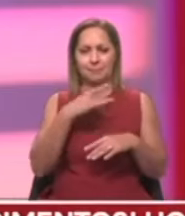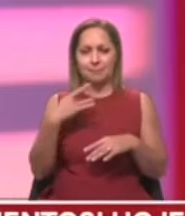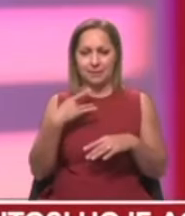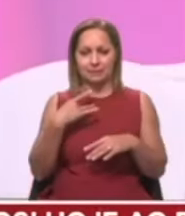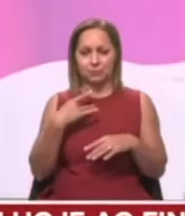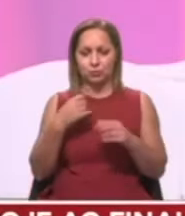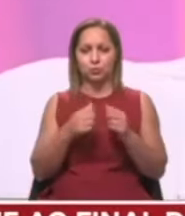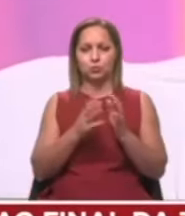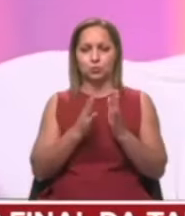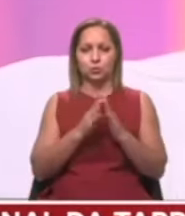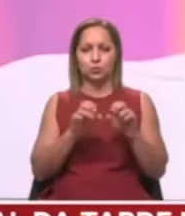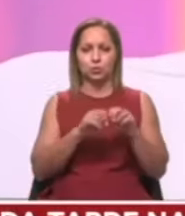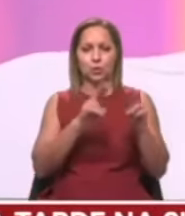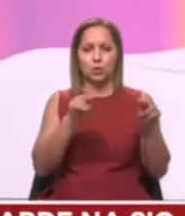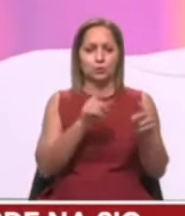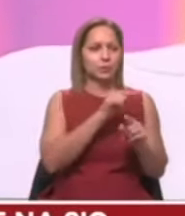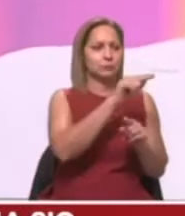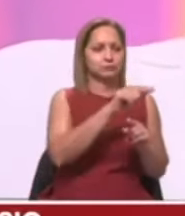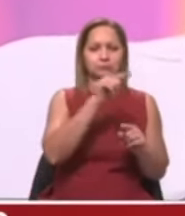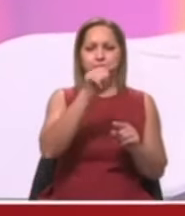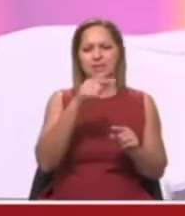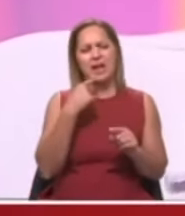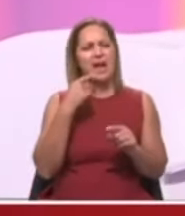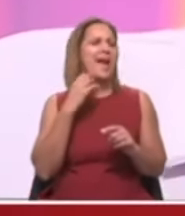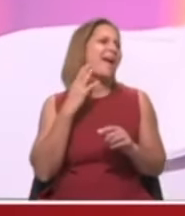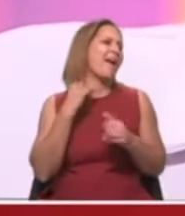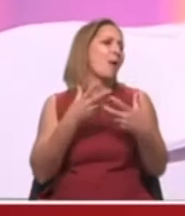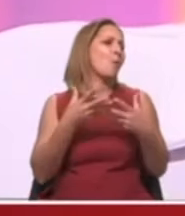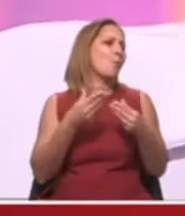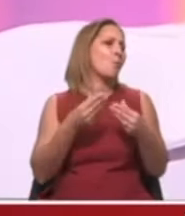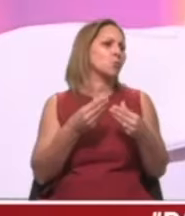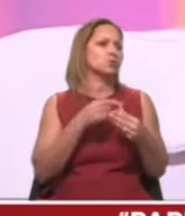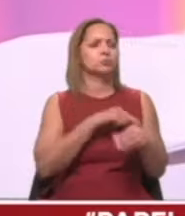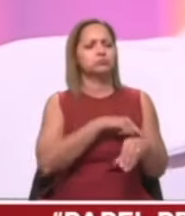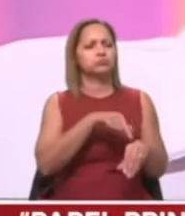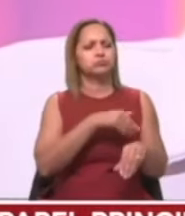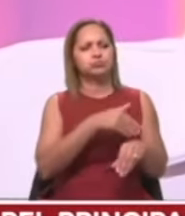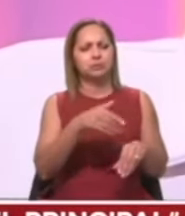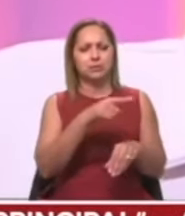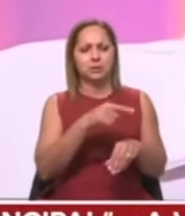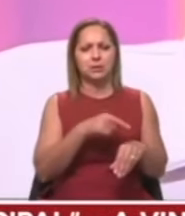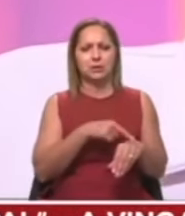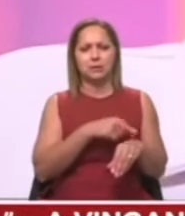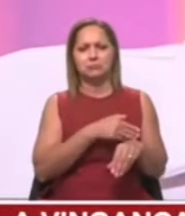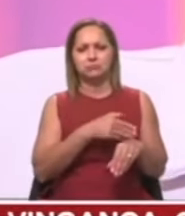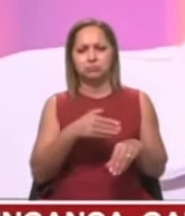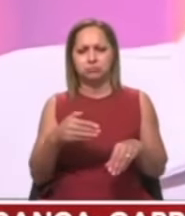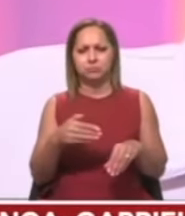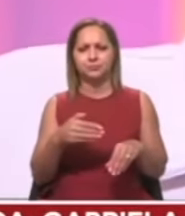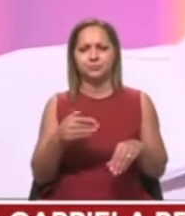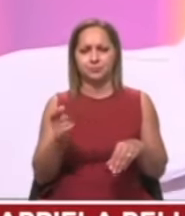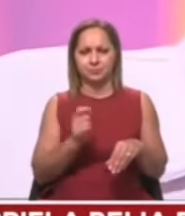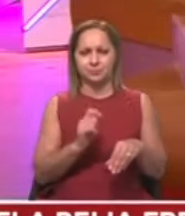os hospitais a que fomos diziam que era uma distensão muscular, que era uma distensão muscular. Ah, mas isso prolongou-se no tempo? Isso prolongou-se durante meses? Se calhar